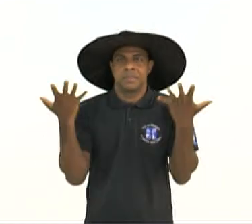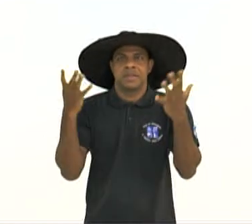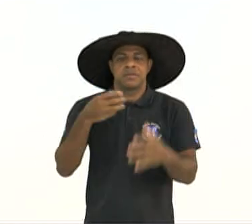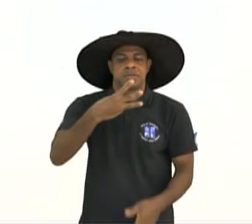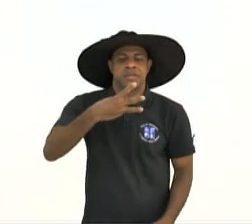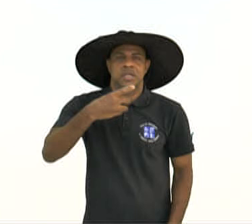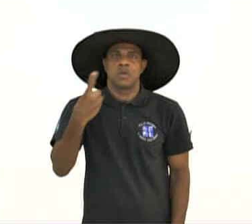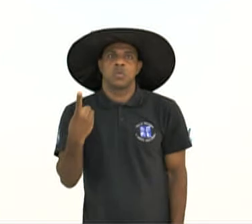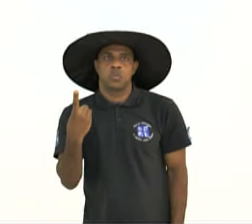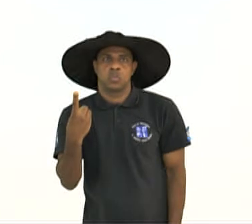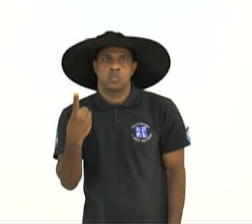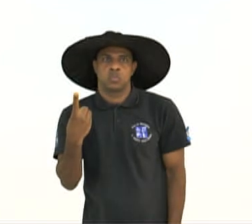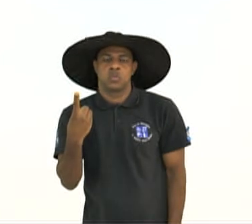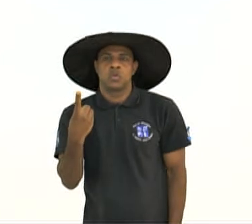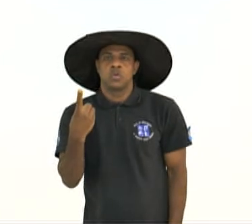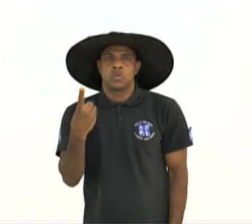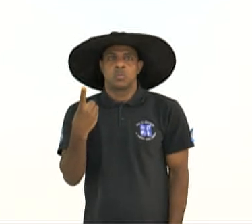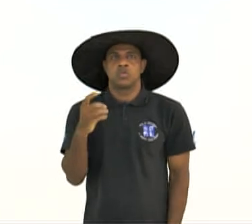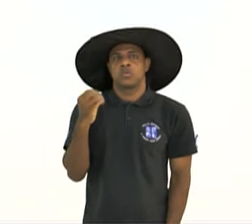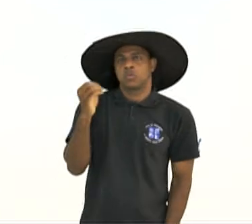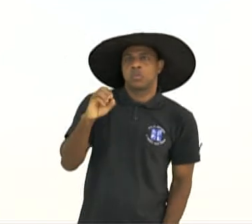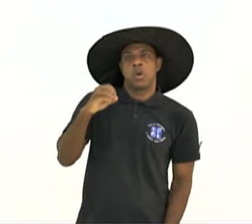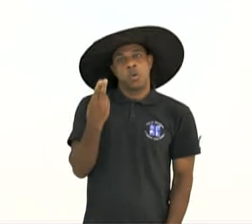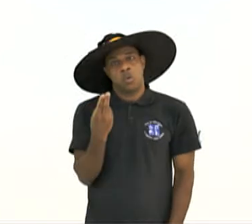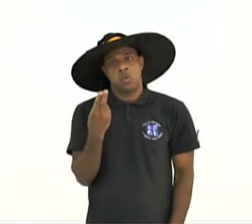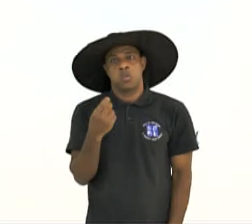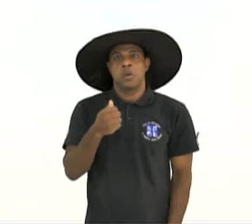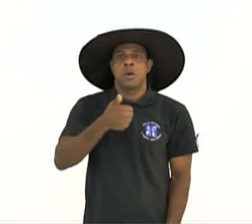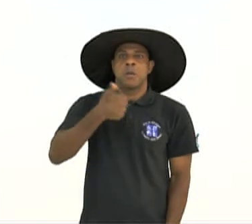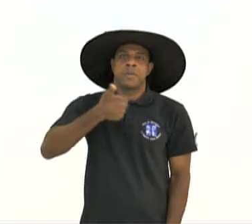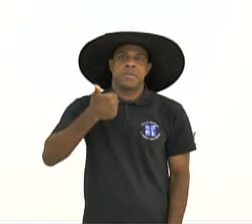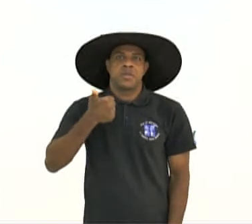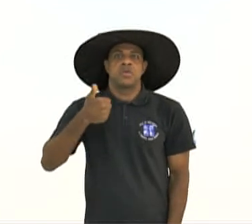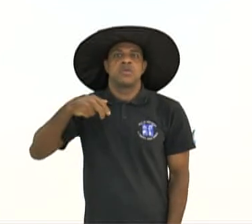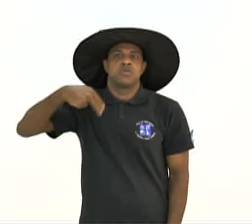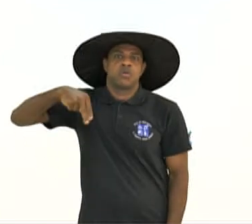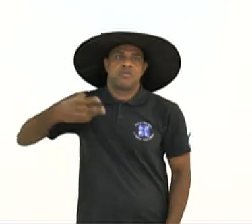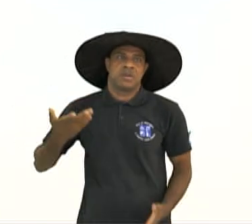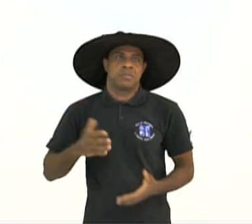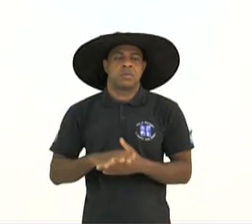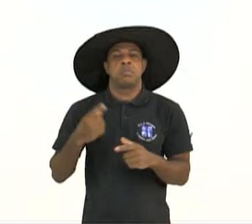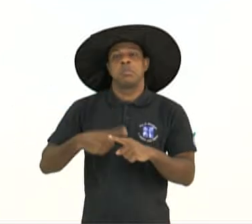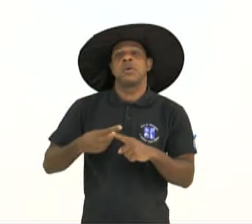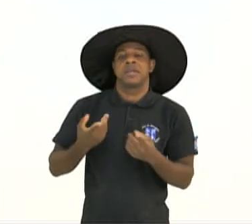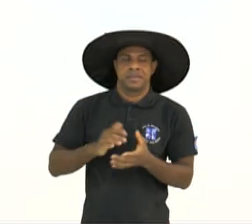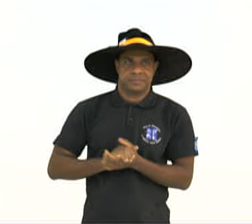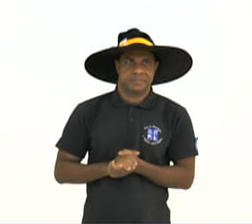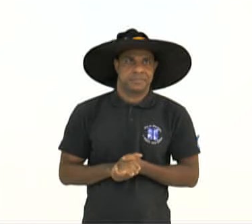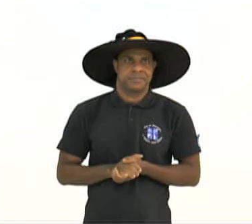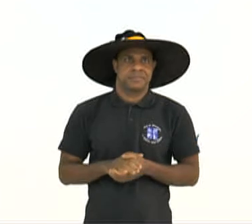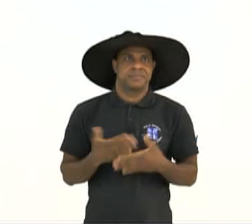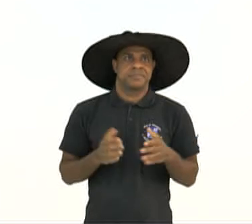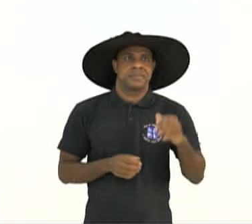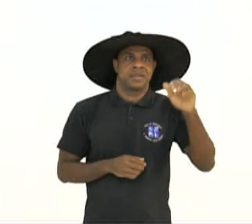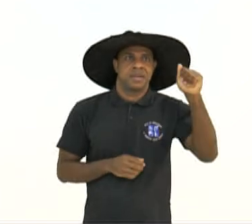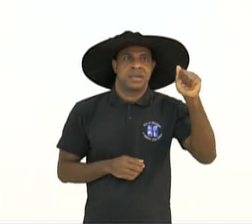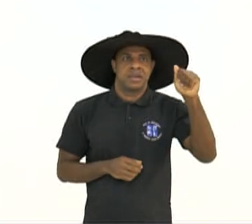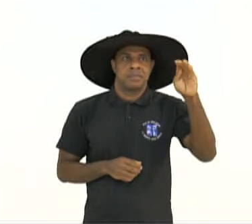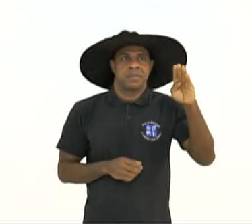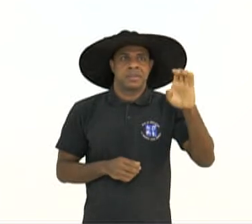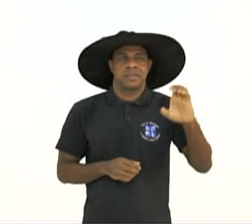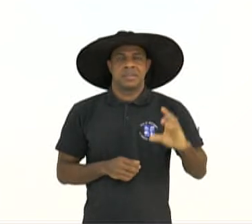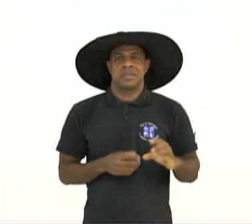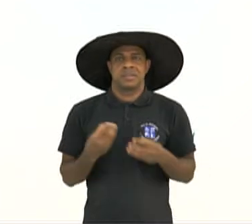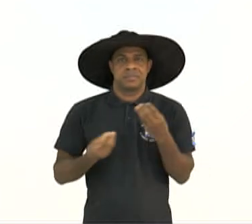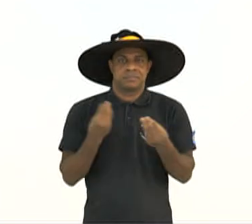outubro ou 1º de novembro, dependendo do local? This day marked the beginning of summer, the cold winter arrived, its